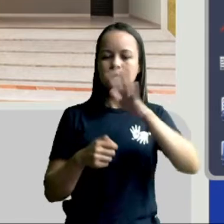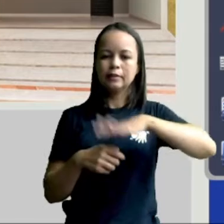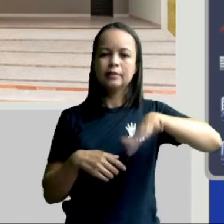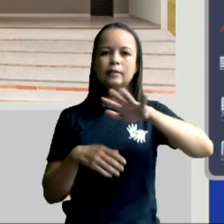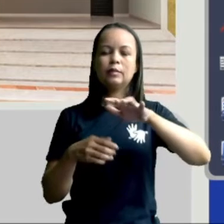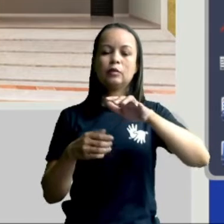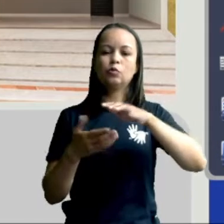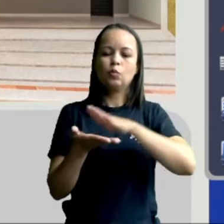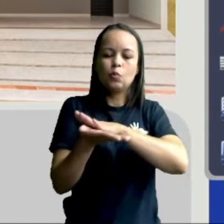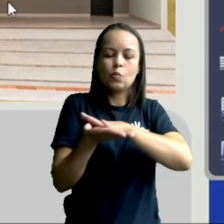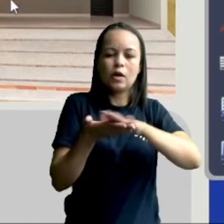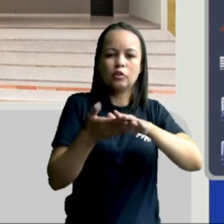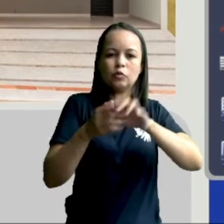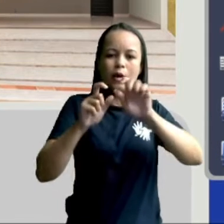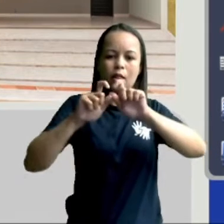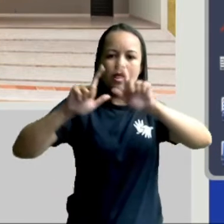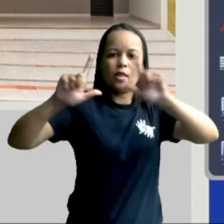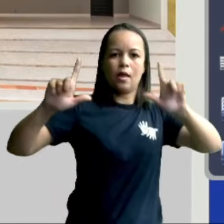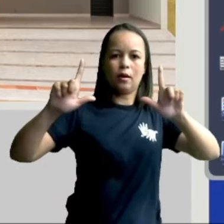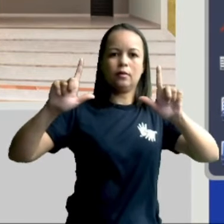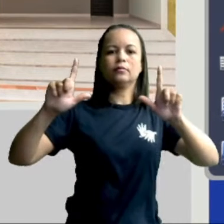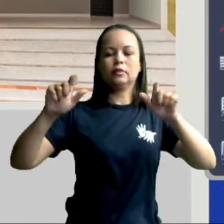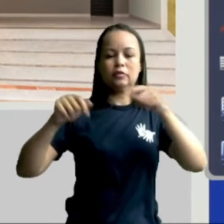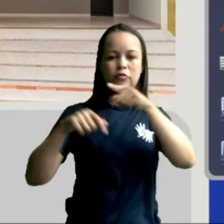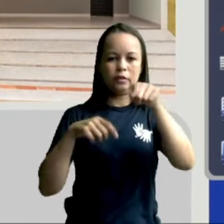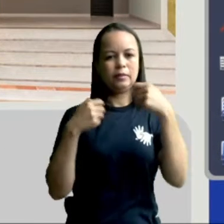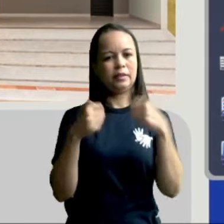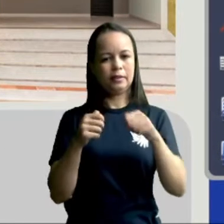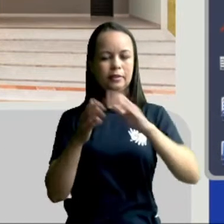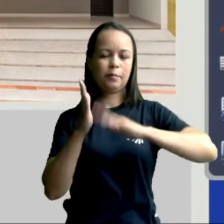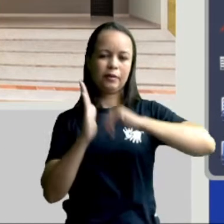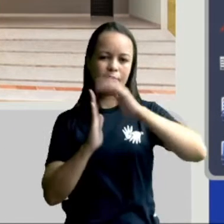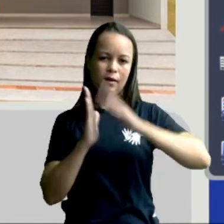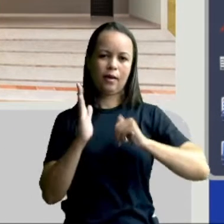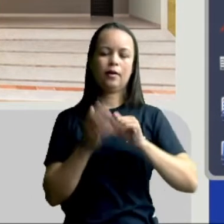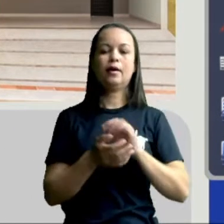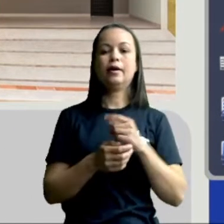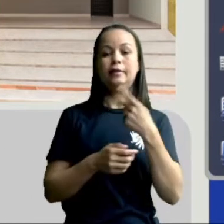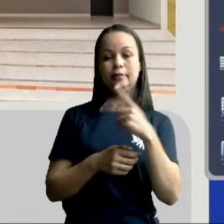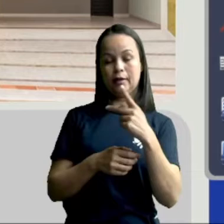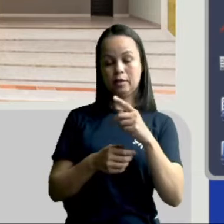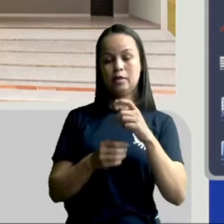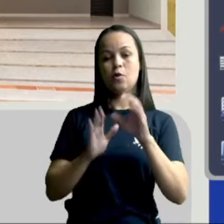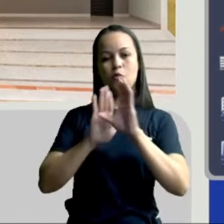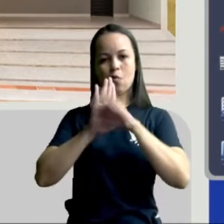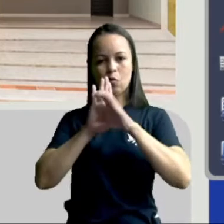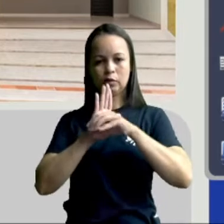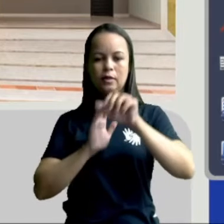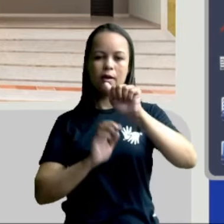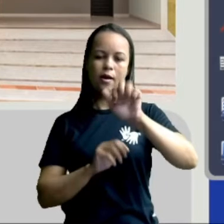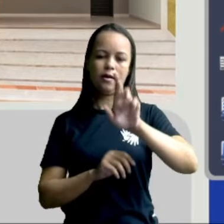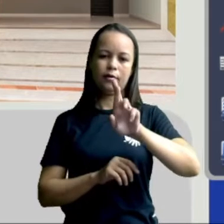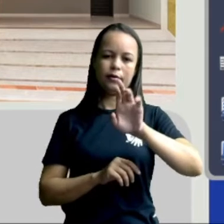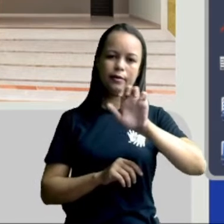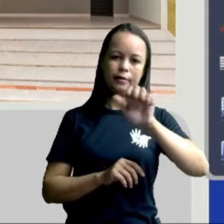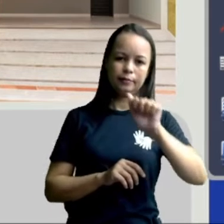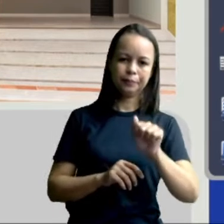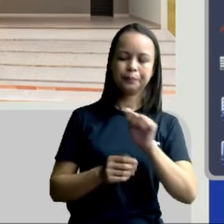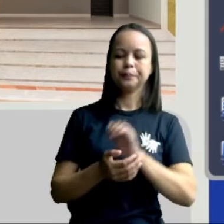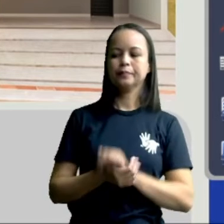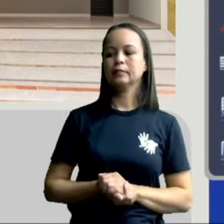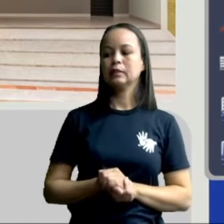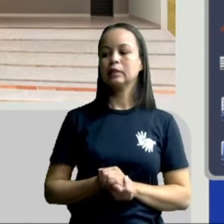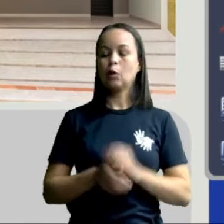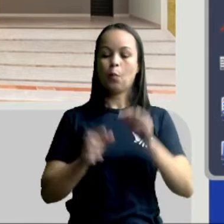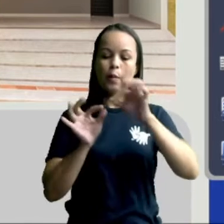você tem, né? O tamanho das paredes que você tem que pintar. Isso daí é o conceito de área, ok? Então, perímetro